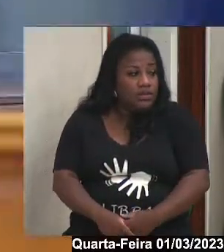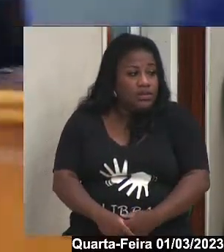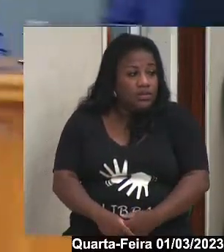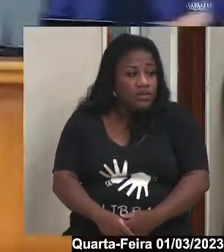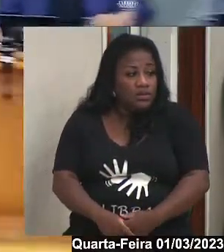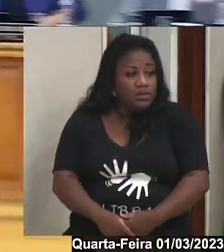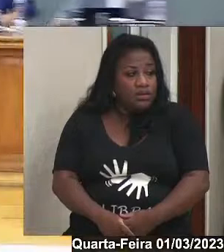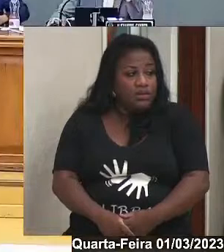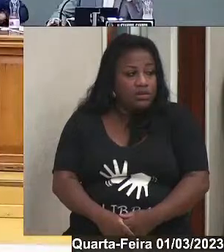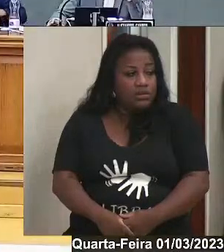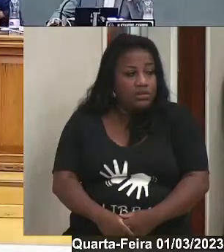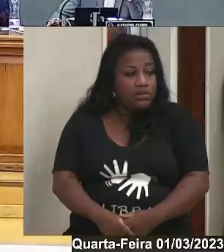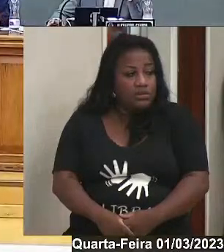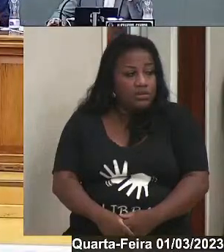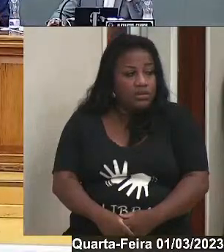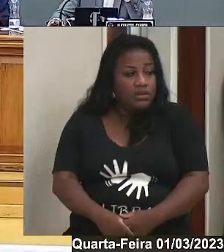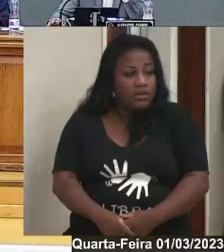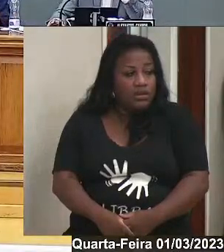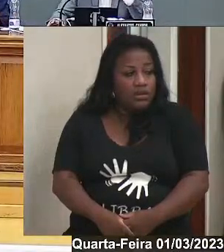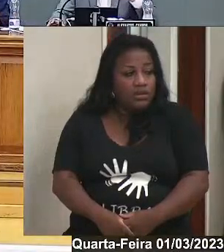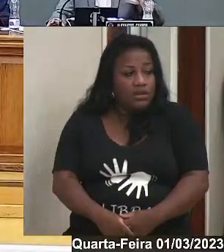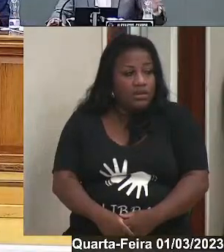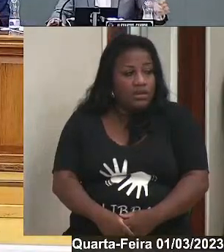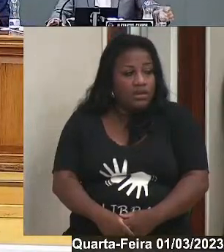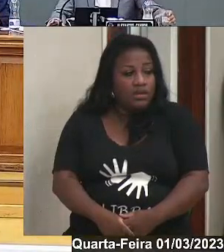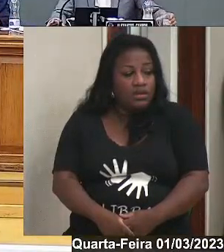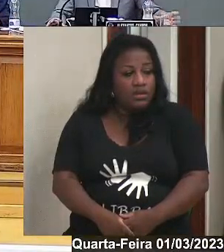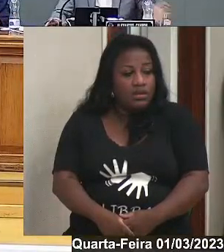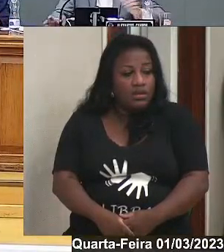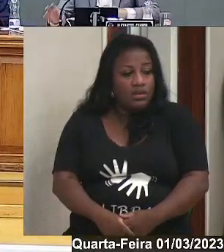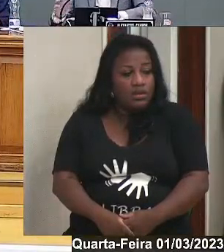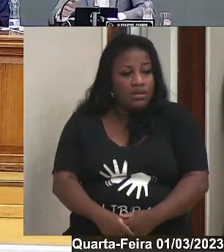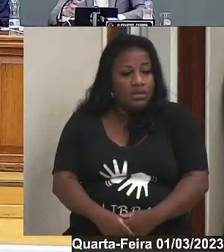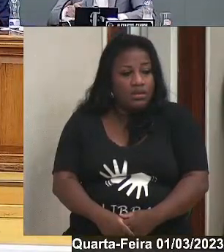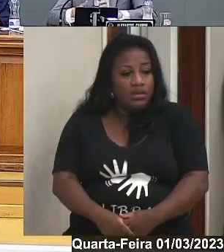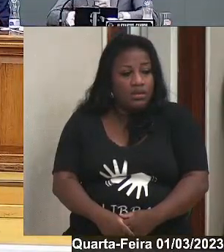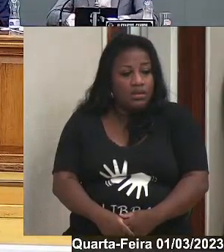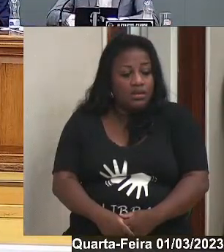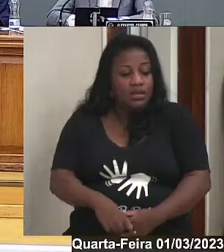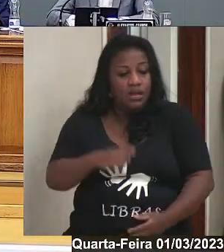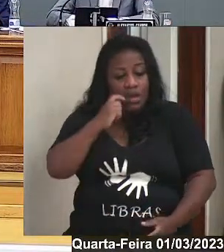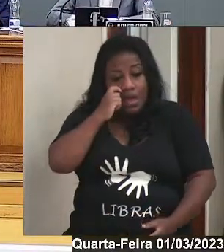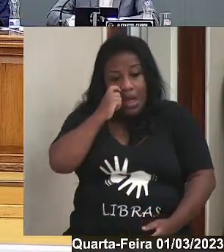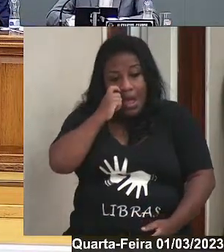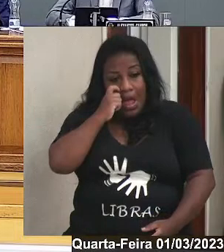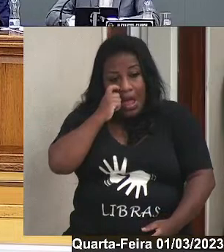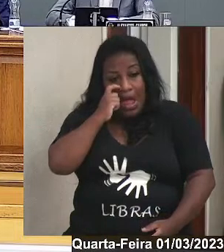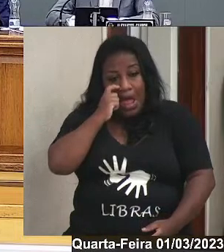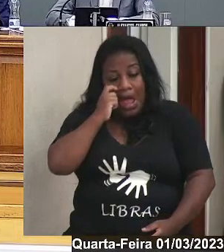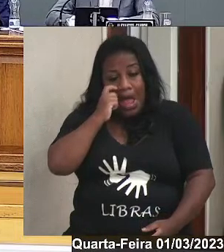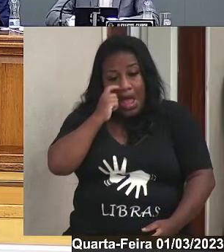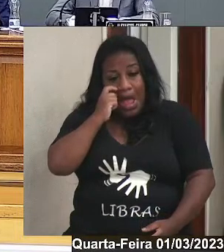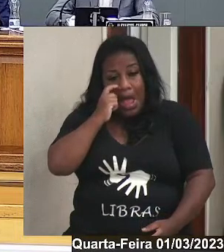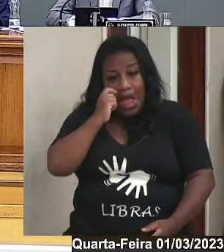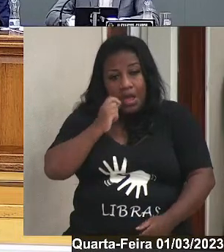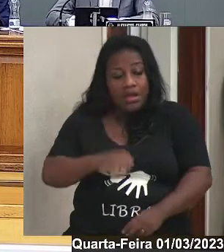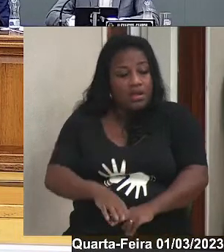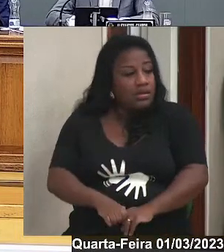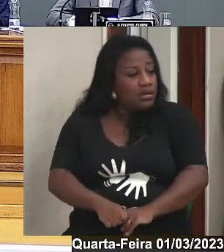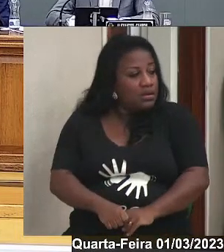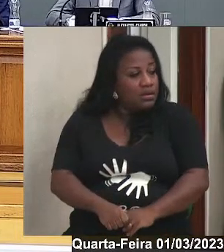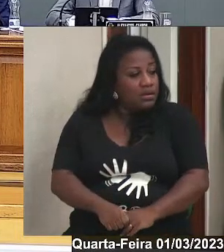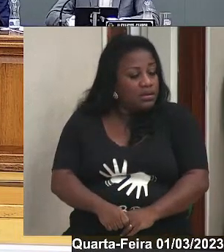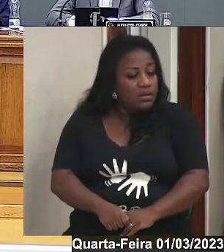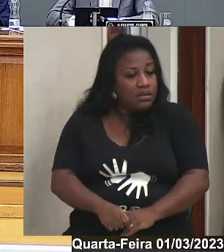O projeto segue em discussão. Presidente, gostaria da justificativa do meu voto? Ao término, concedo. E